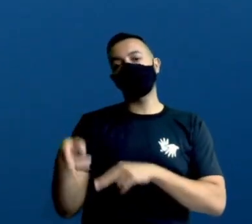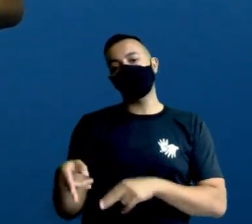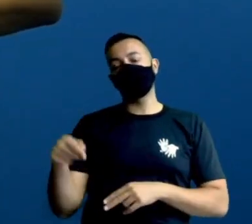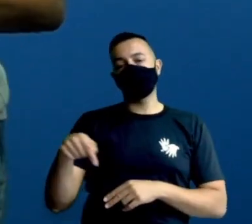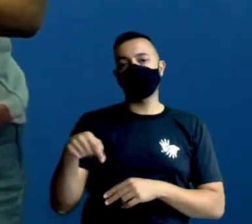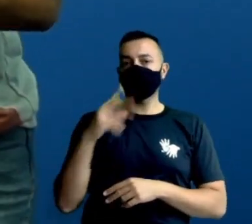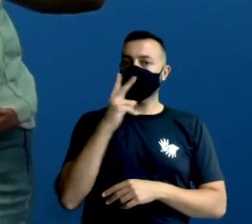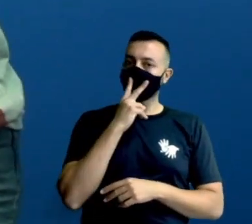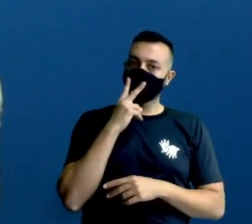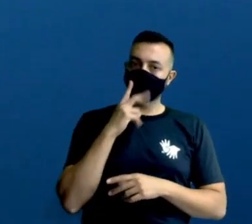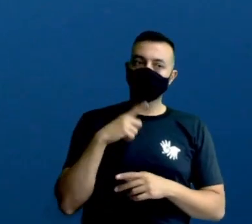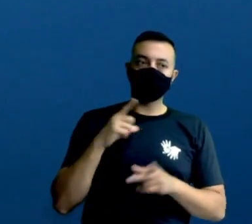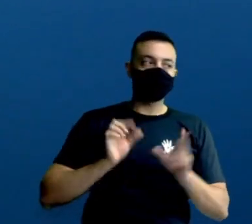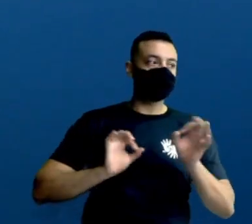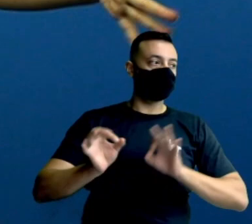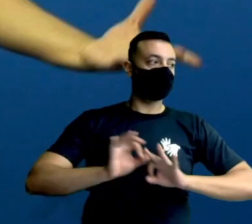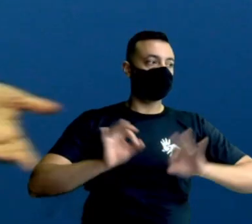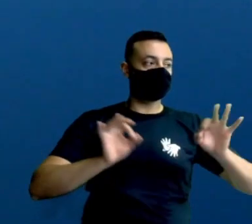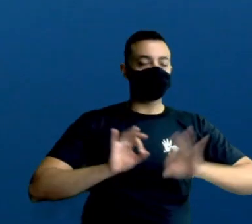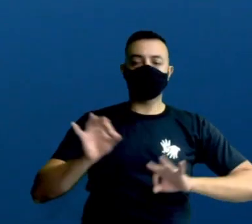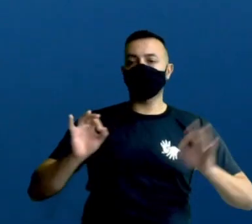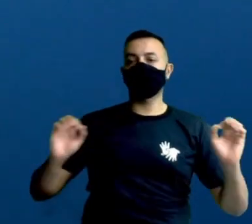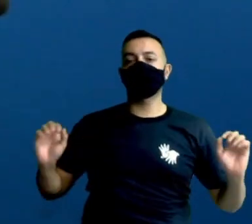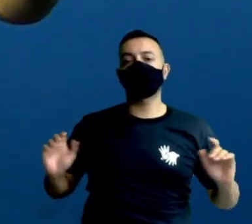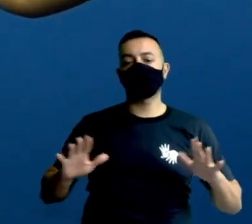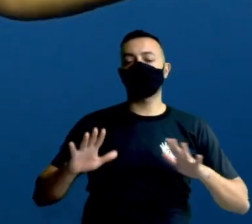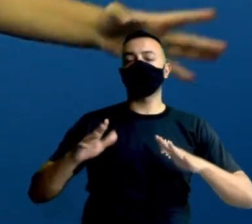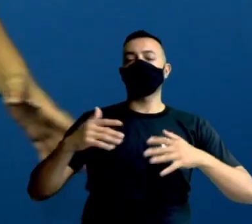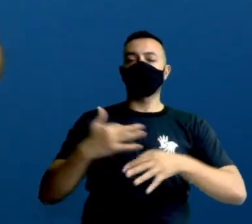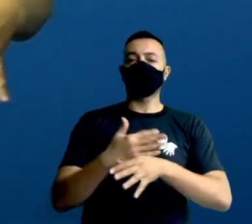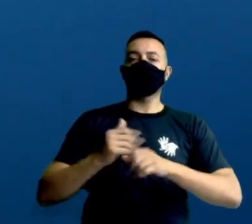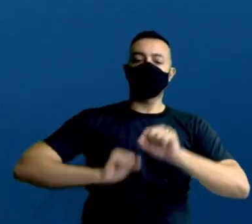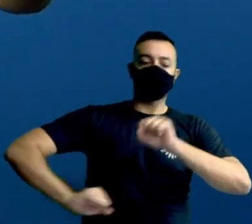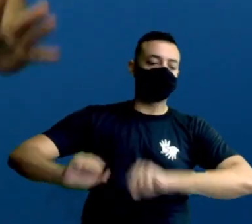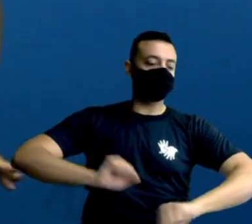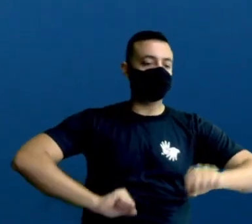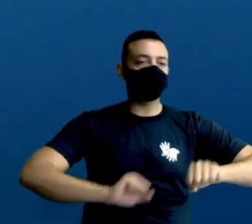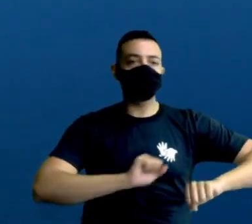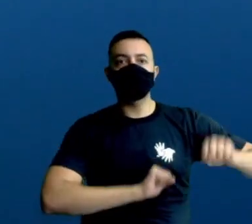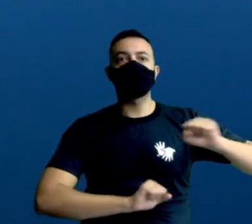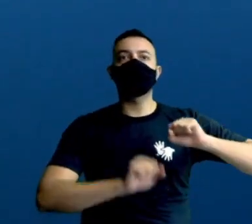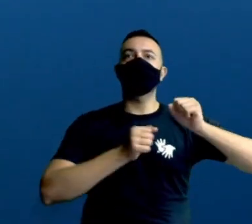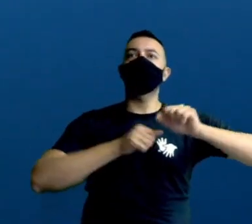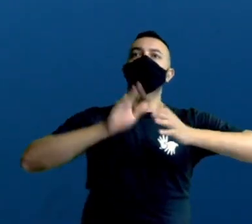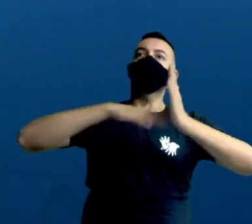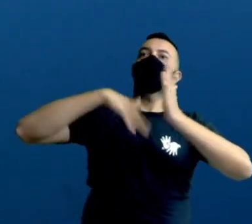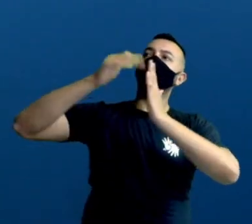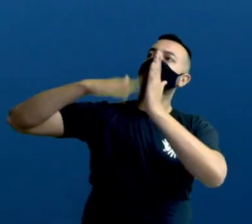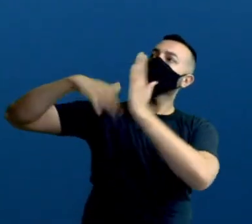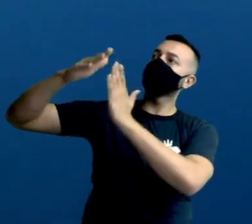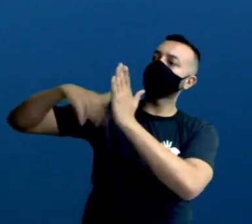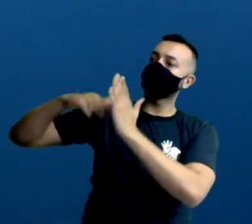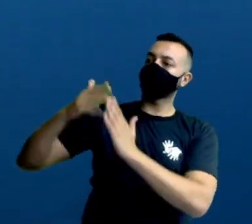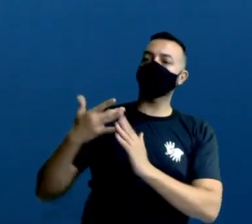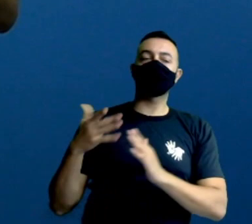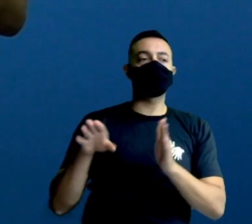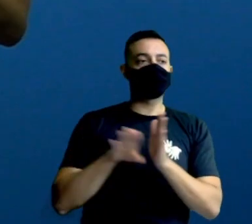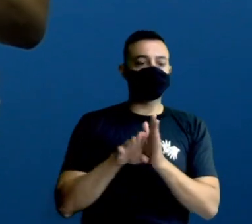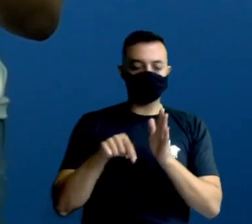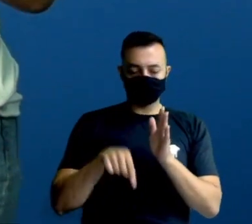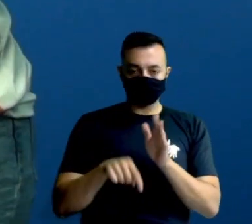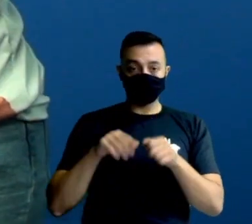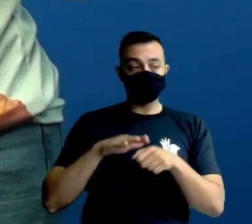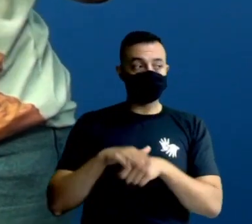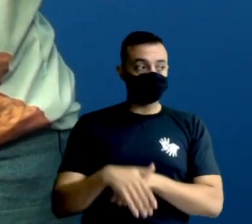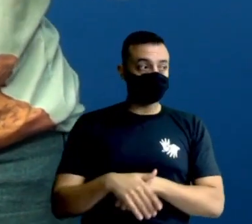Vitória. Todo mundo fez um mutirão para receber eles, limparam a cidade, pintaram as casas. Enquanto eles estiveram aqui, mesmo